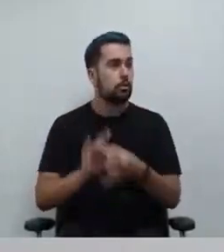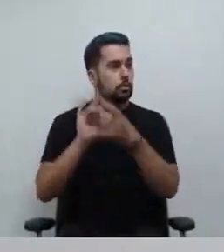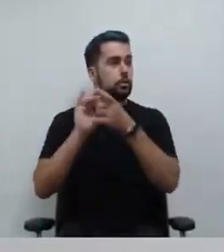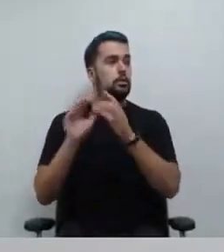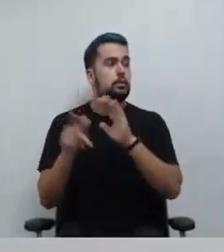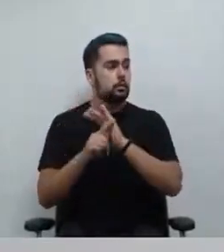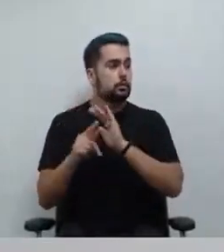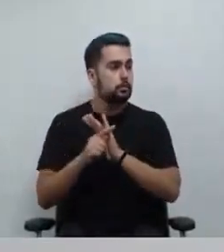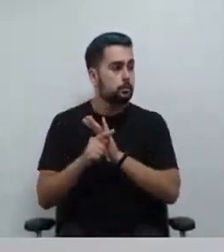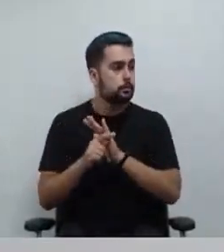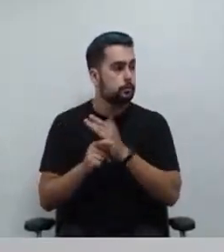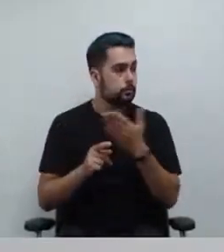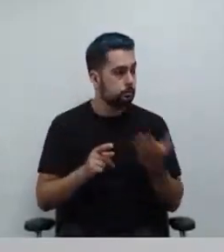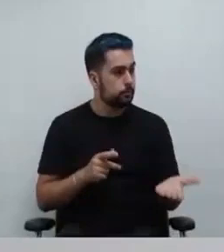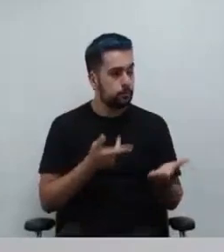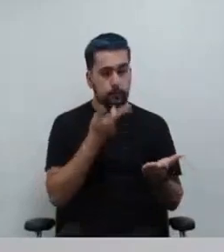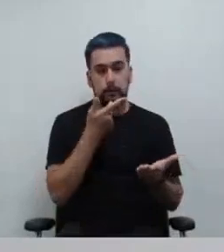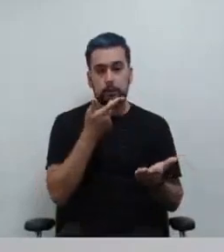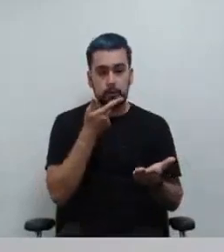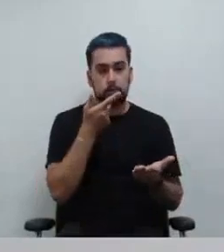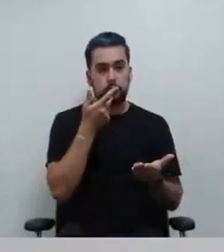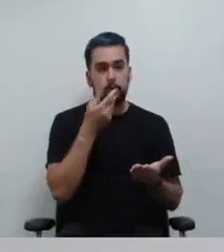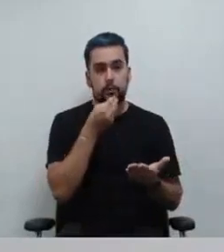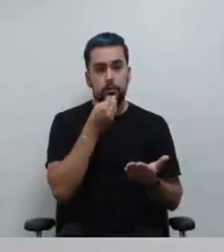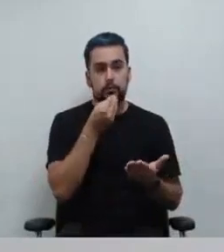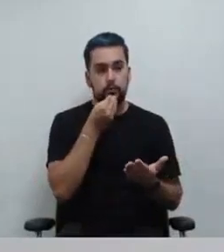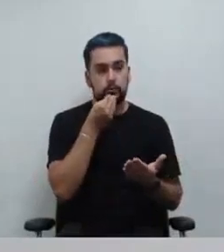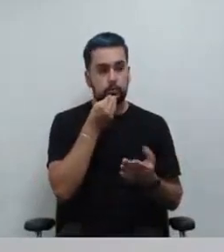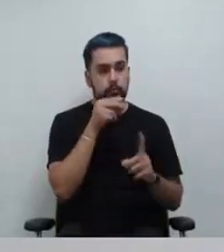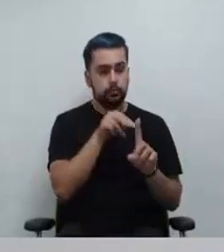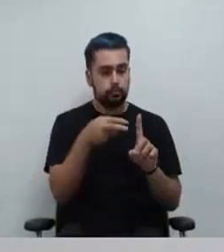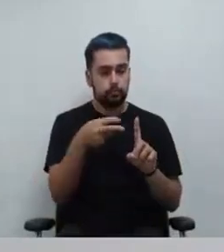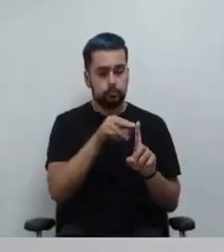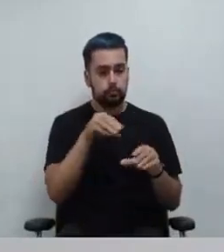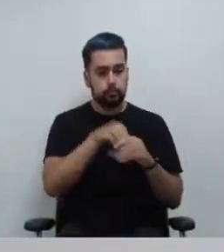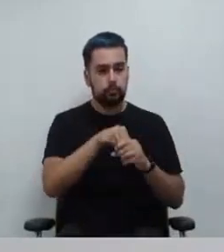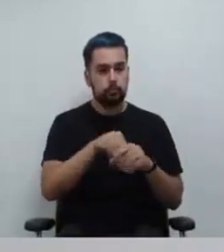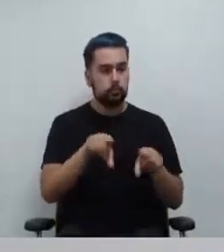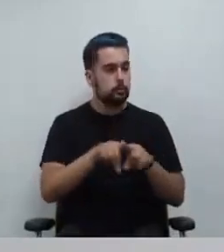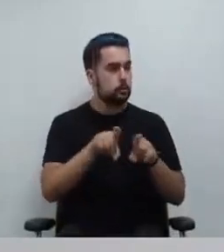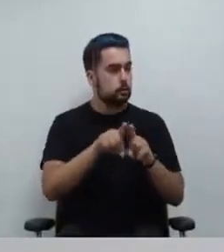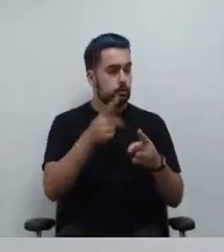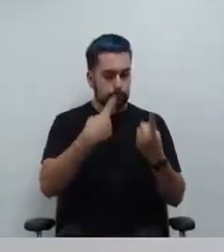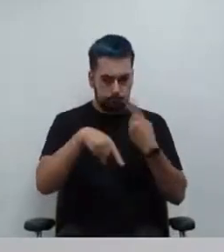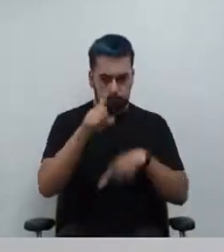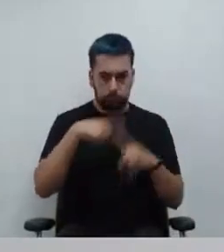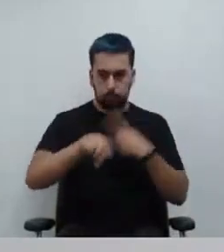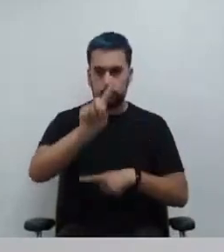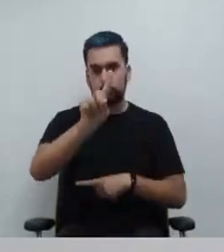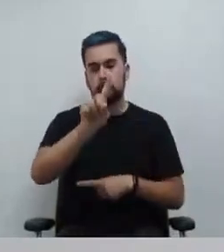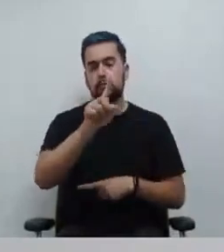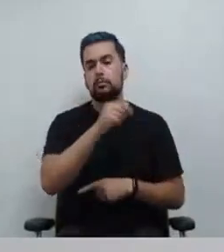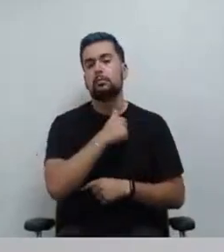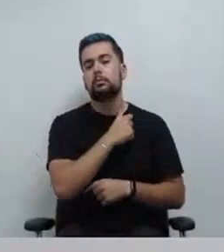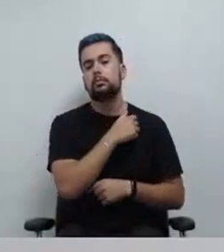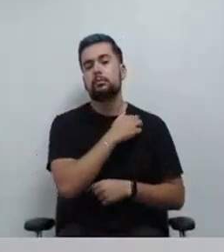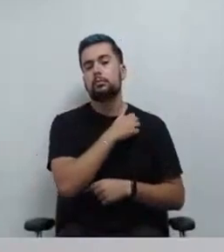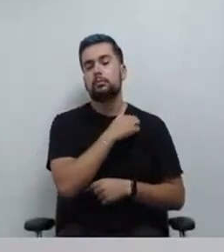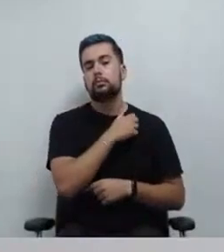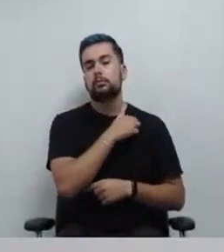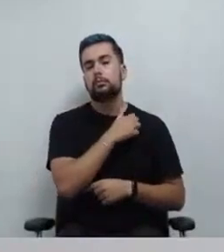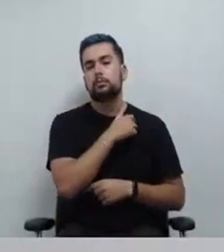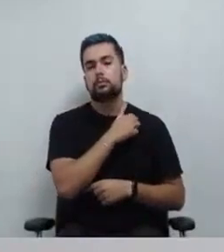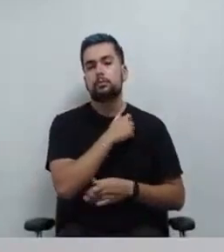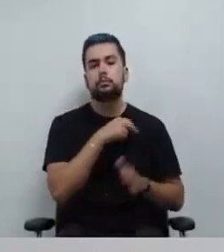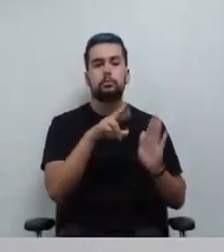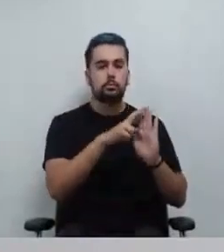colocou, que óbvio que a Defensoria também na perspectiva interna, ela avançou com um manual,